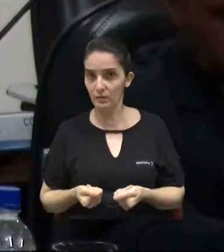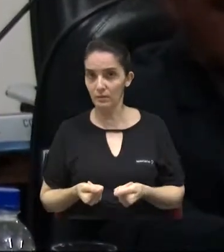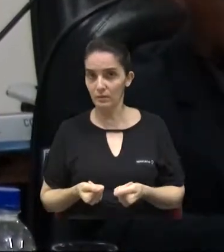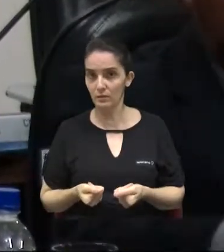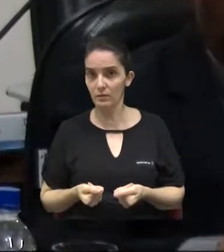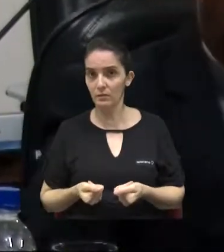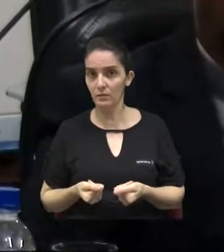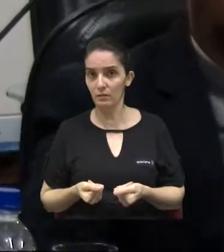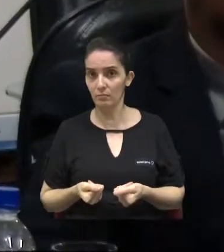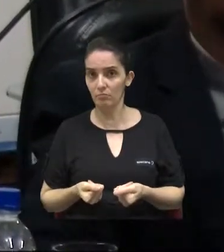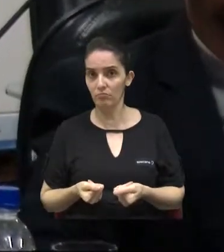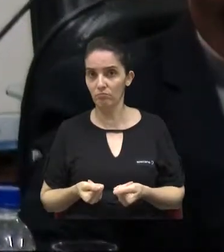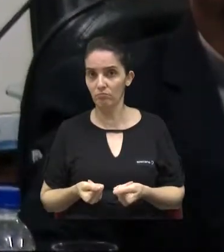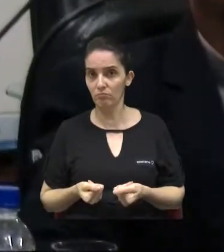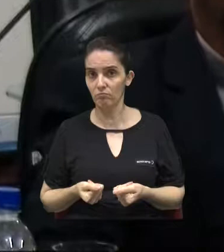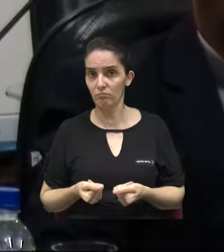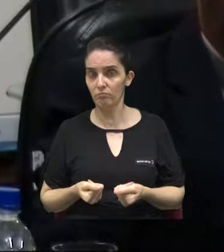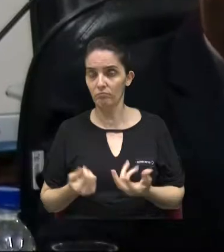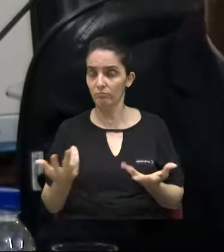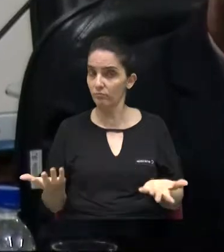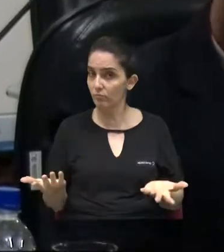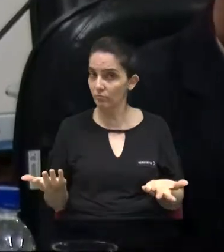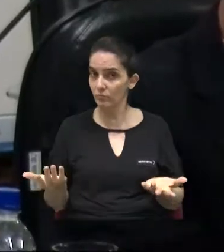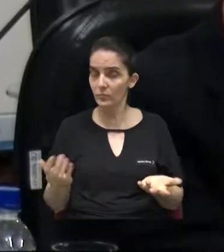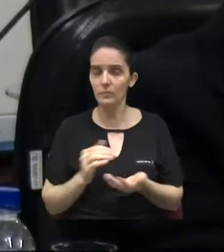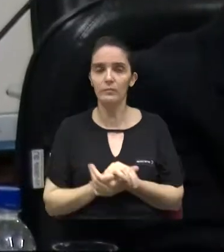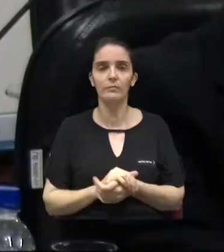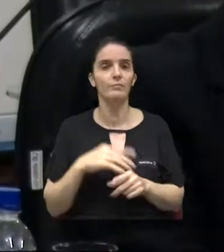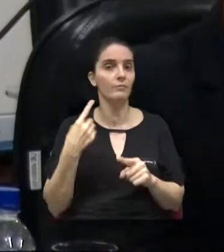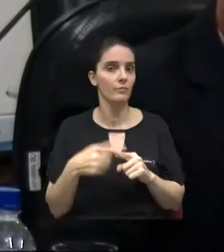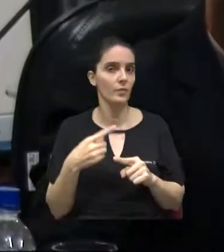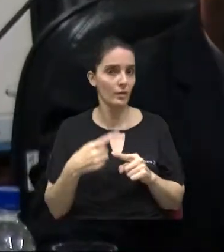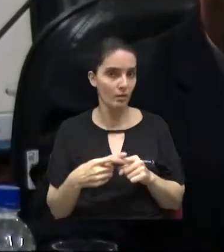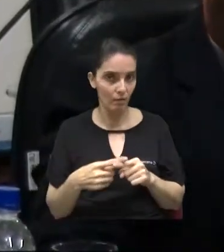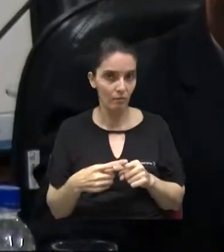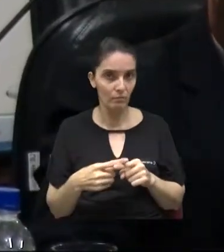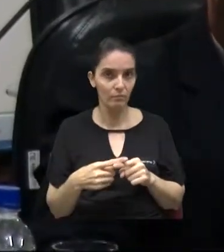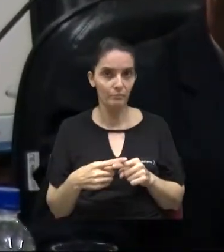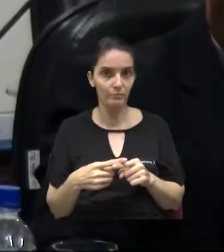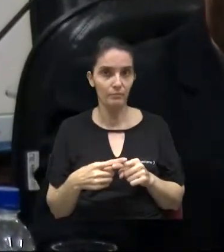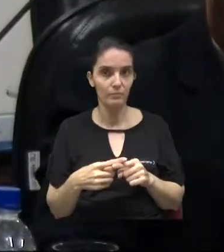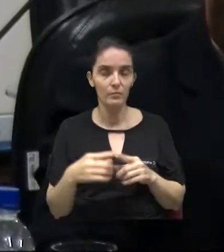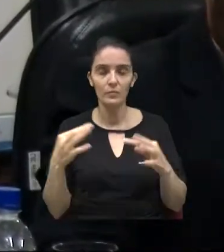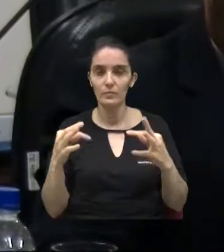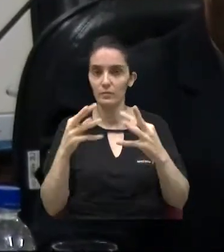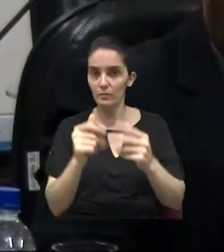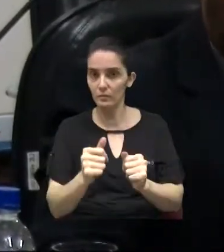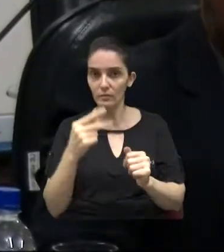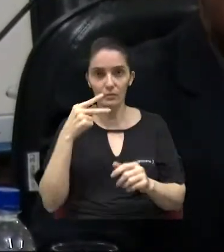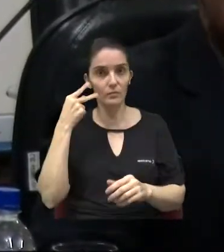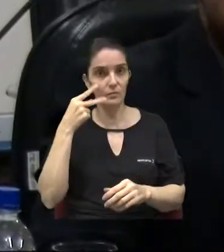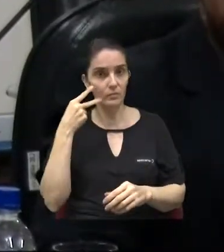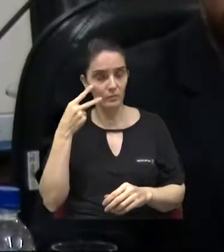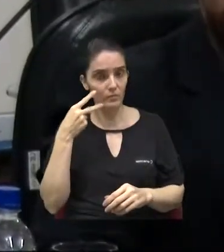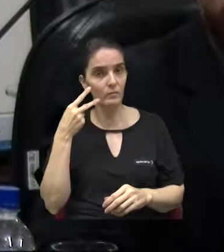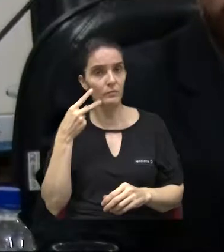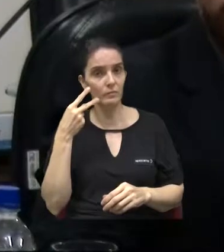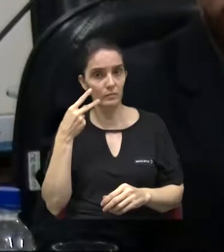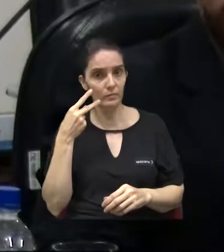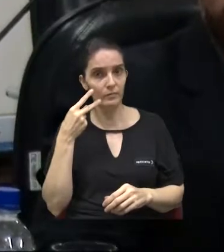desta monta? Porque qualquer dia desse, todos nós vereadores